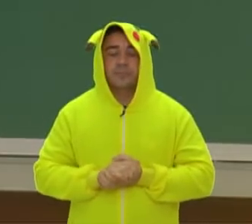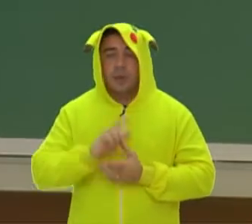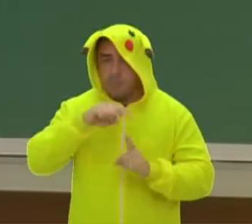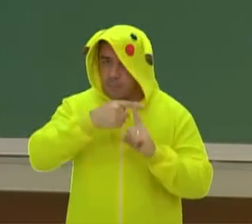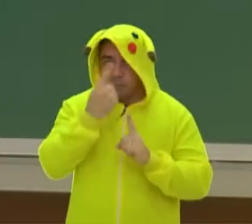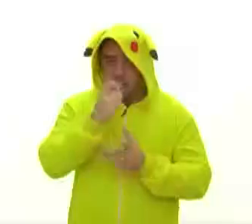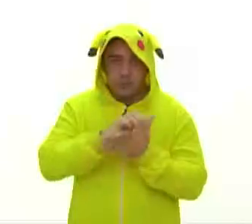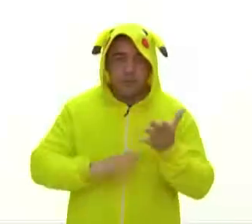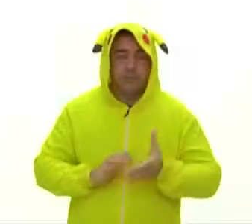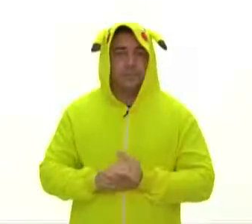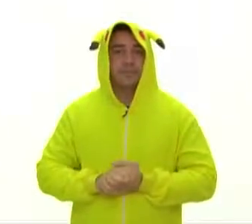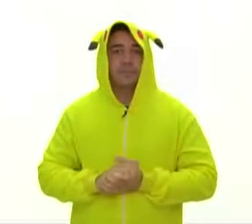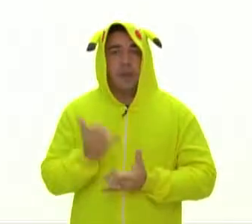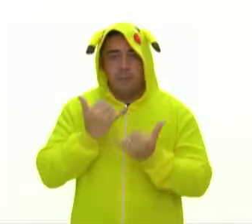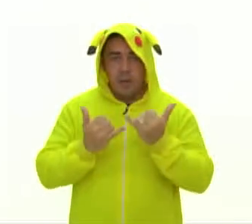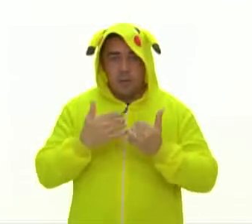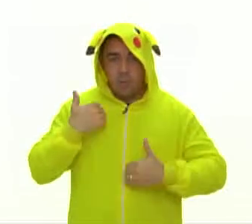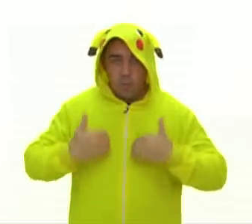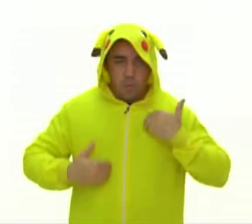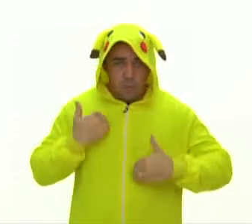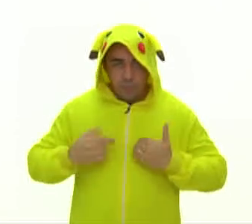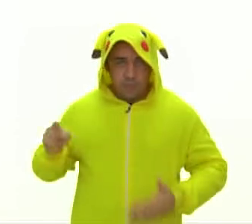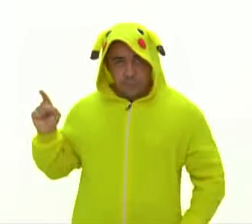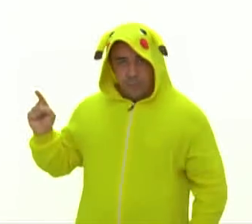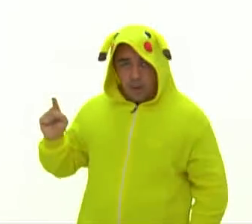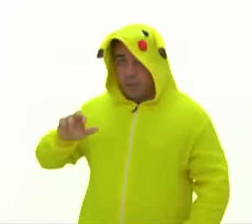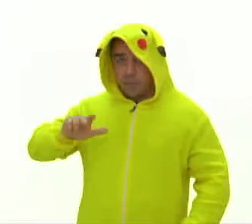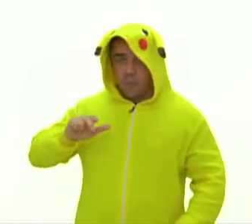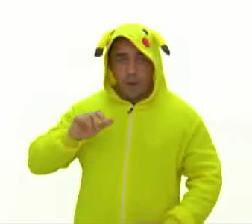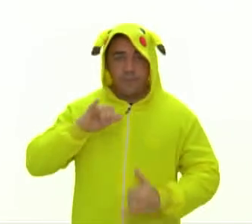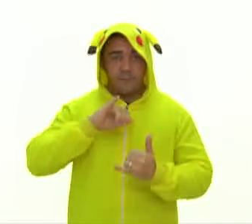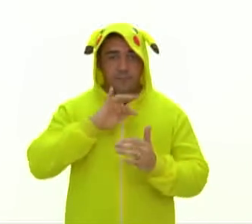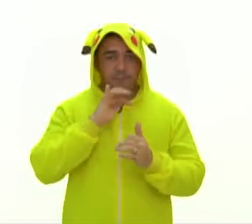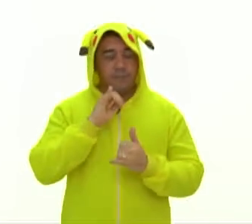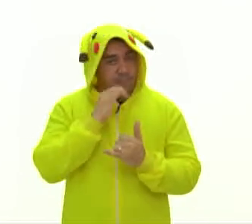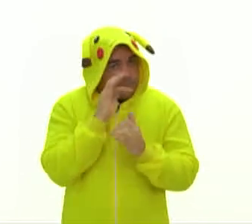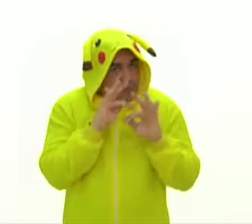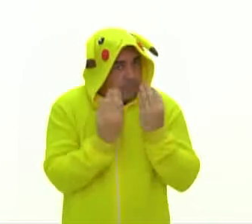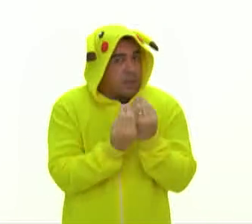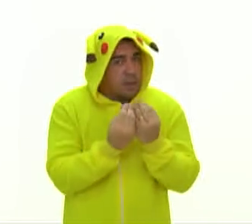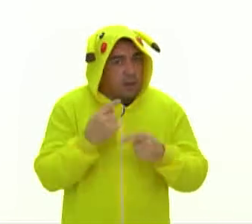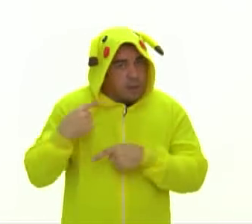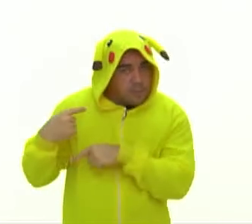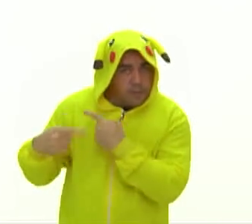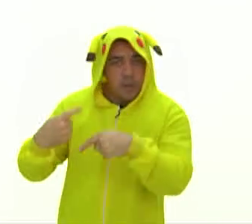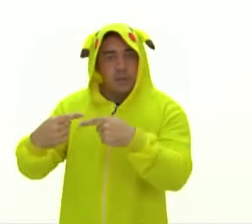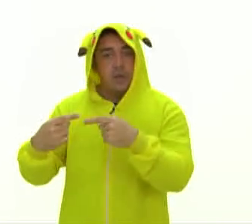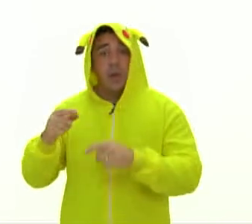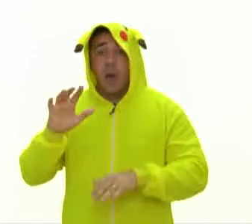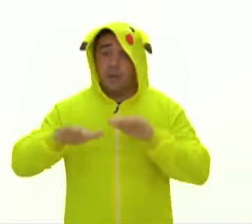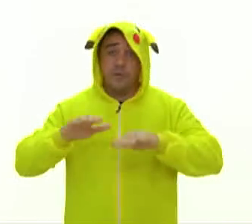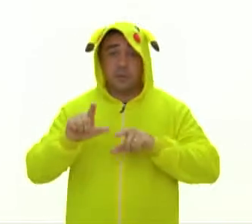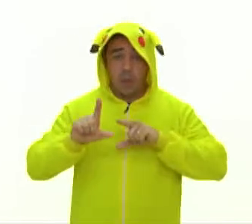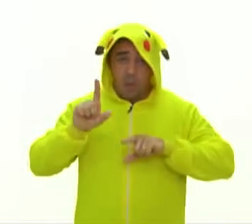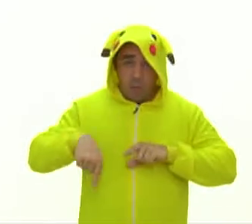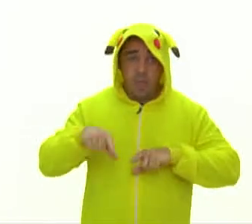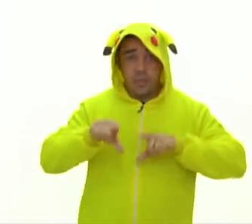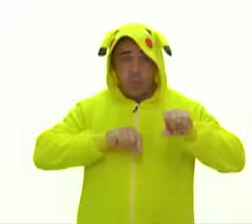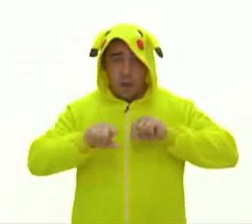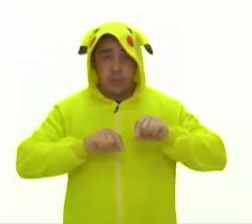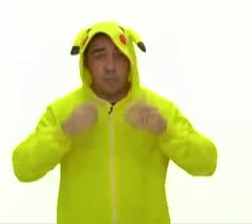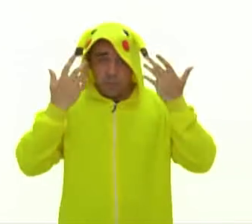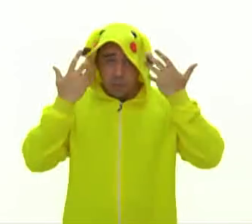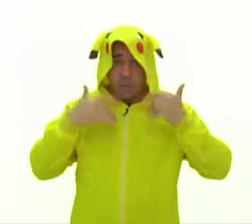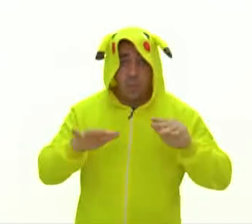exercício. A semelhança morfológica nem sempre é um sinal de parentesco evolutivo, podendo ser resultado da ação da seleção natural em